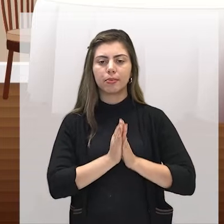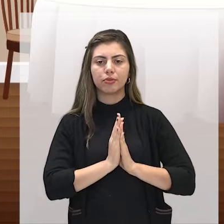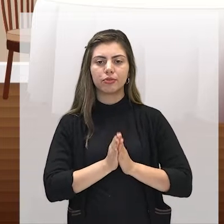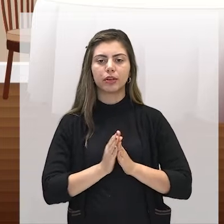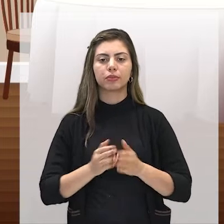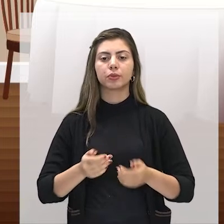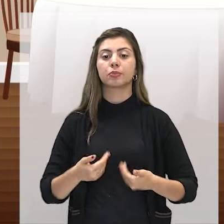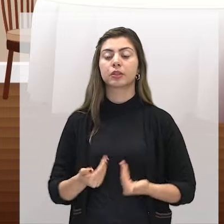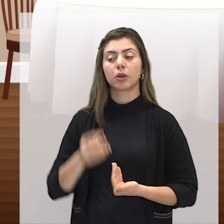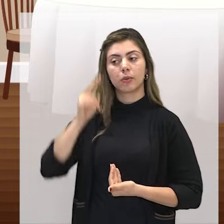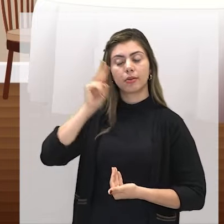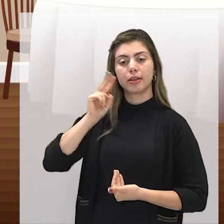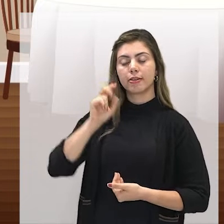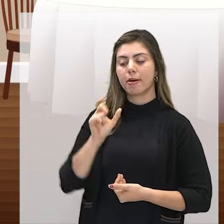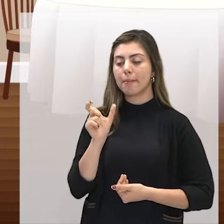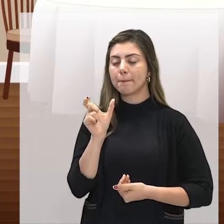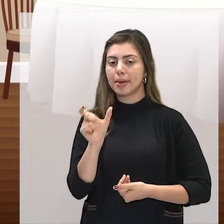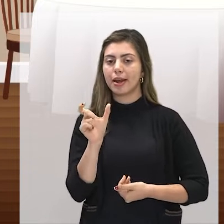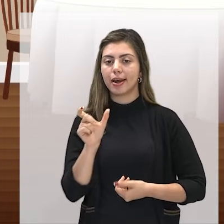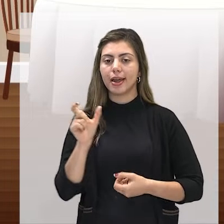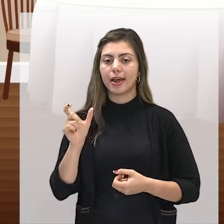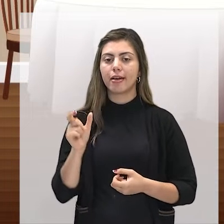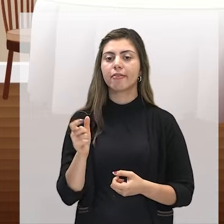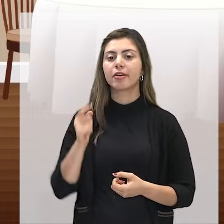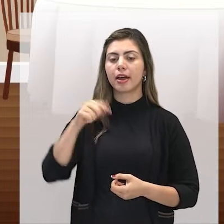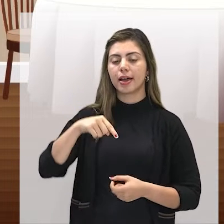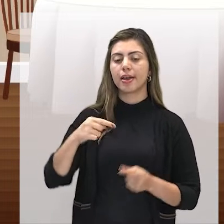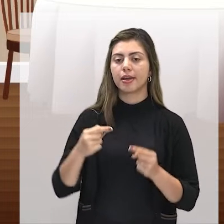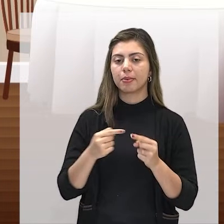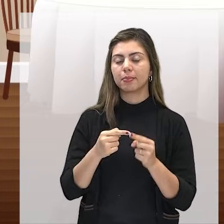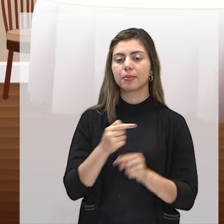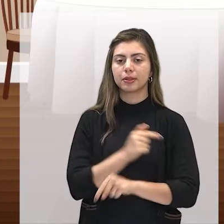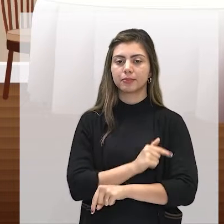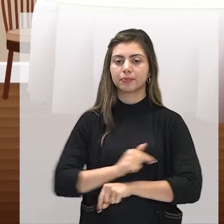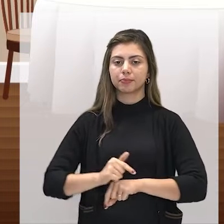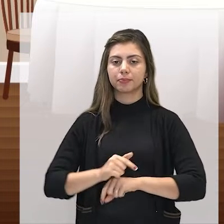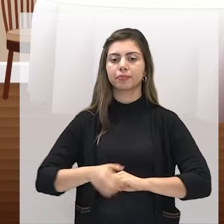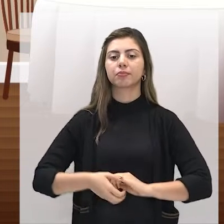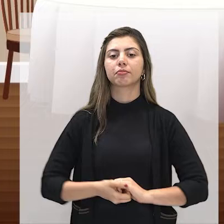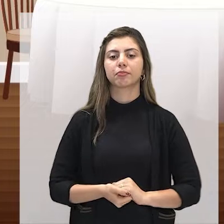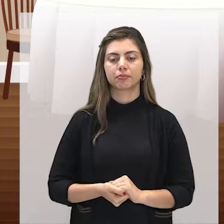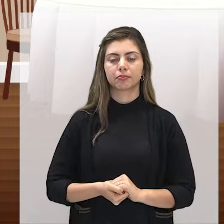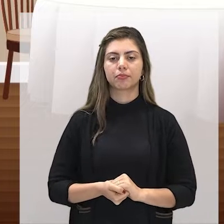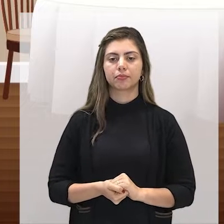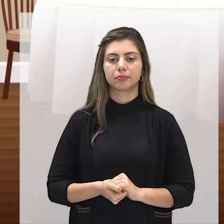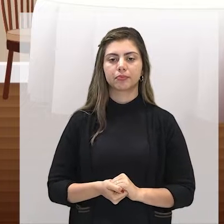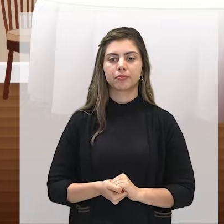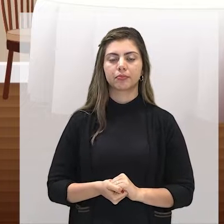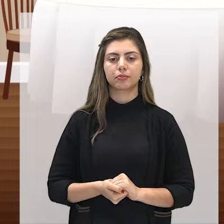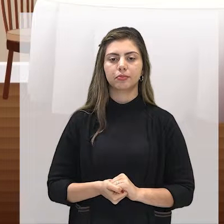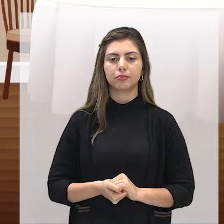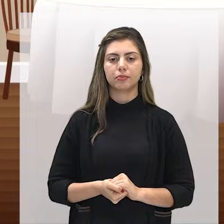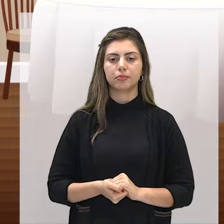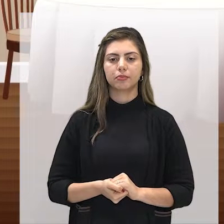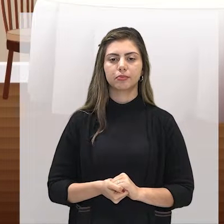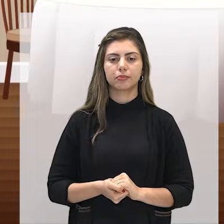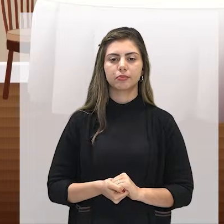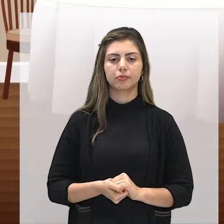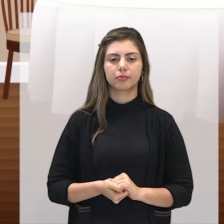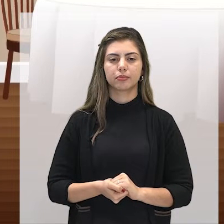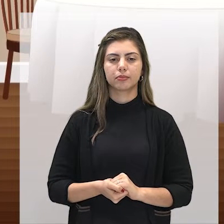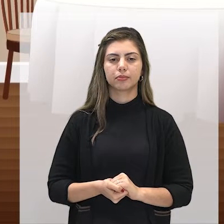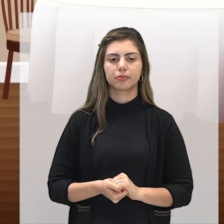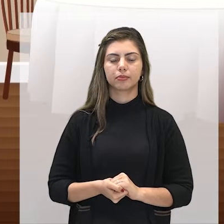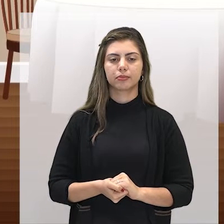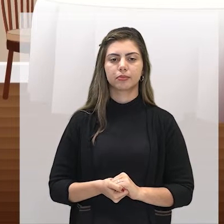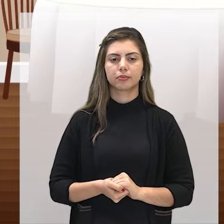interlocutor, lembre-se que a palavrinha please vai quebrar qualquer mal-entendido, tá? É uma palavrinha coringa. Continuando. Can I